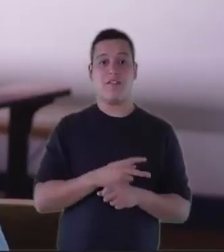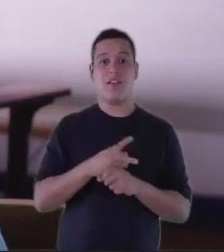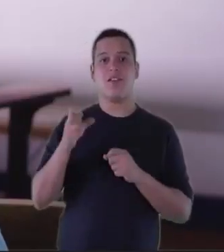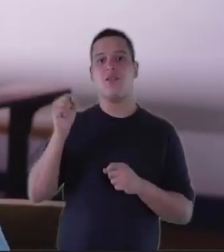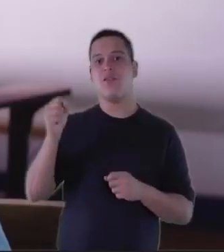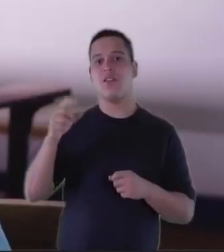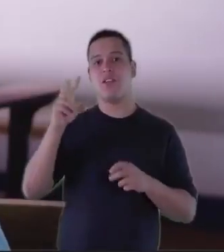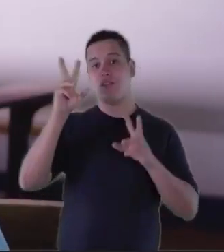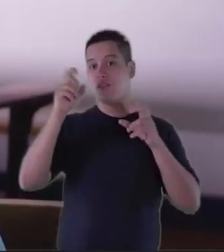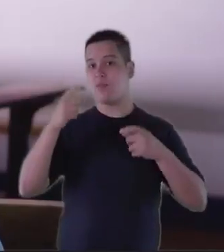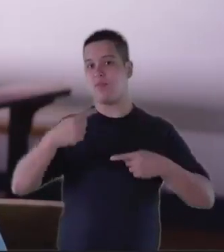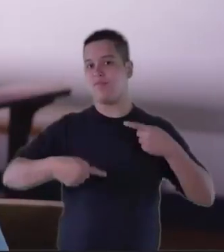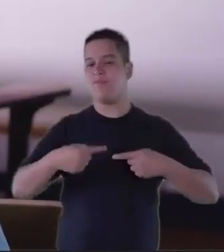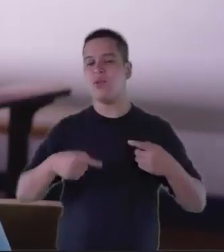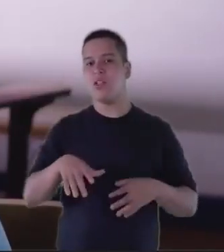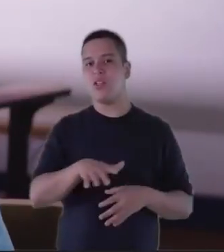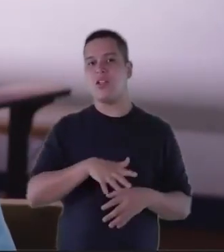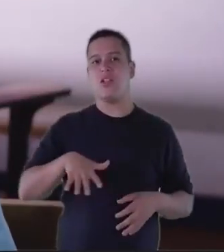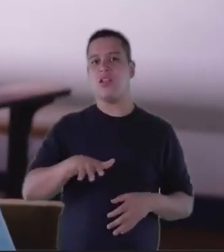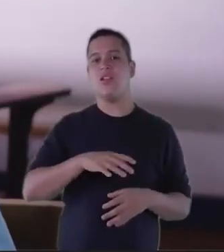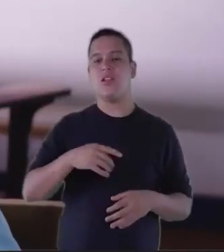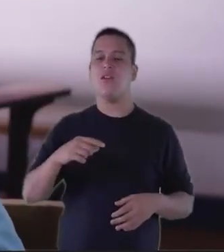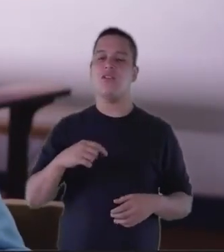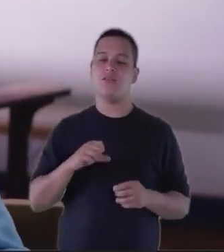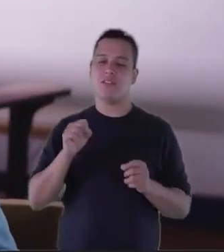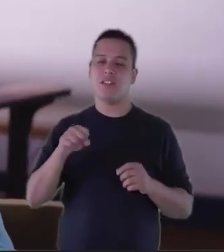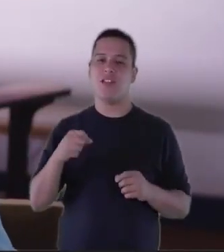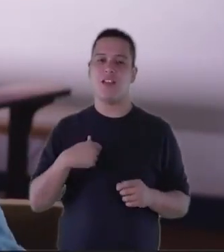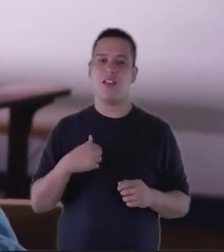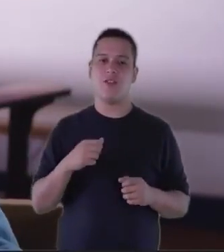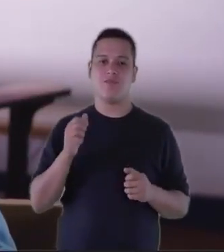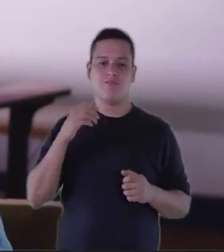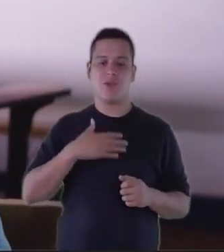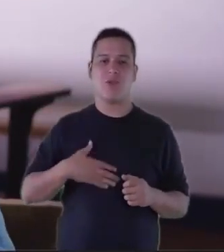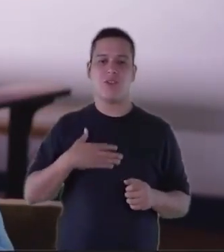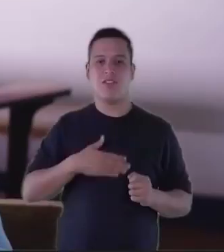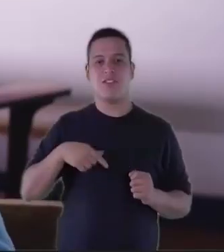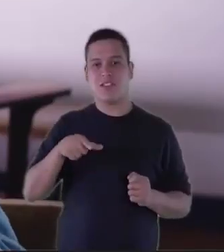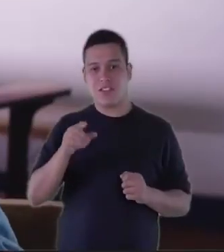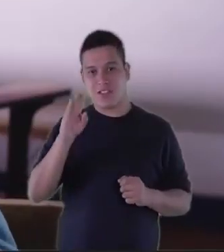dois bons motivos para estar aqui. Então, impregnado,